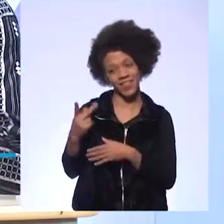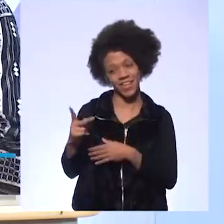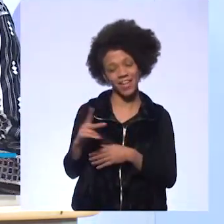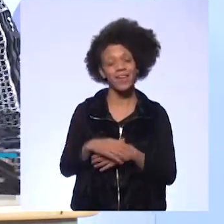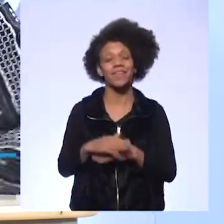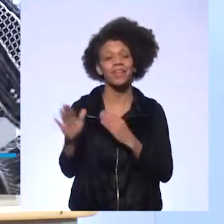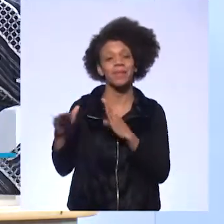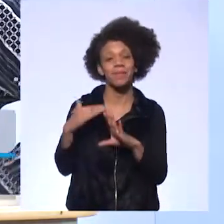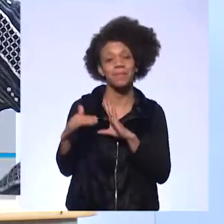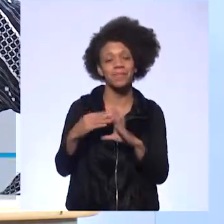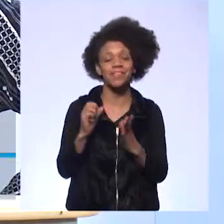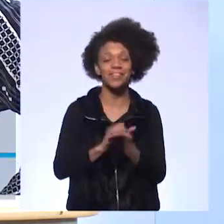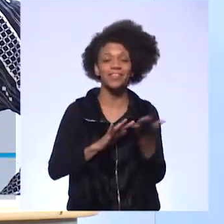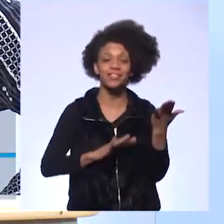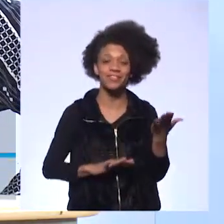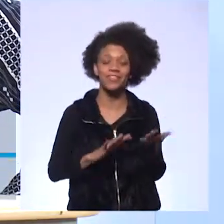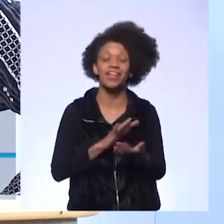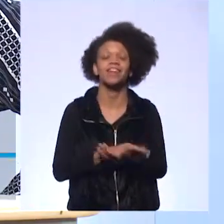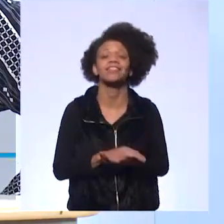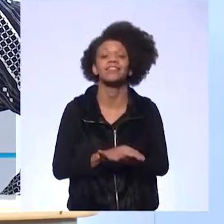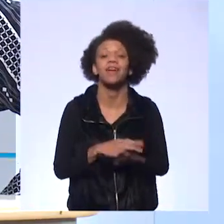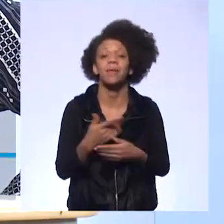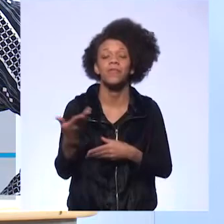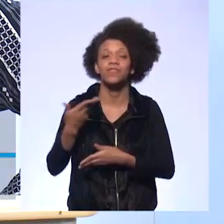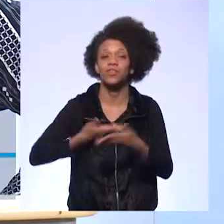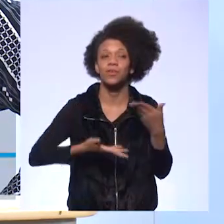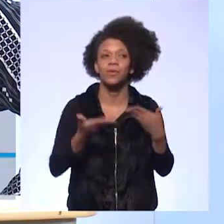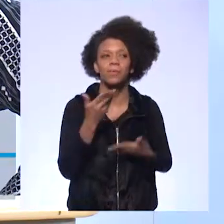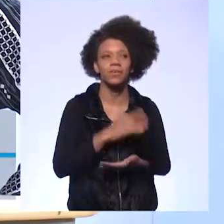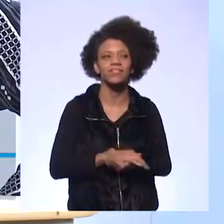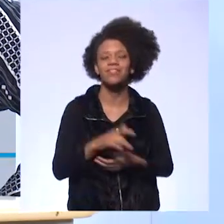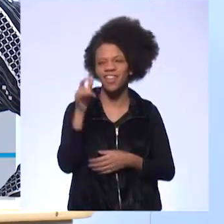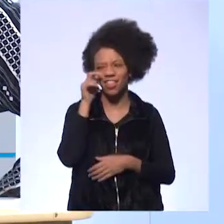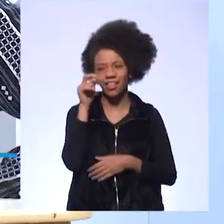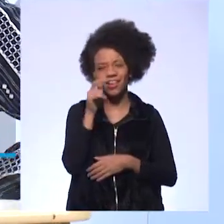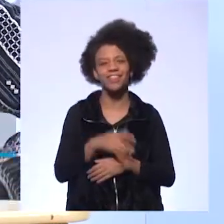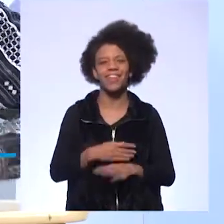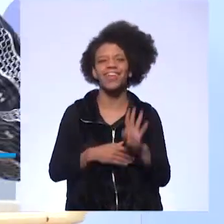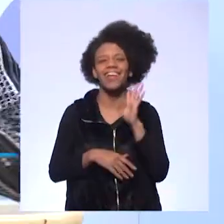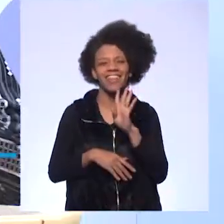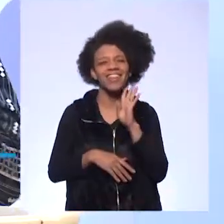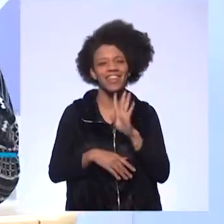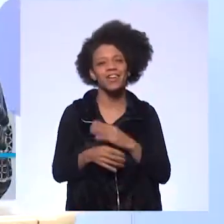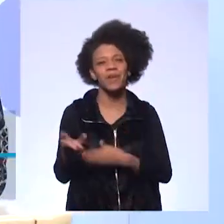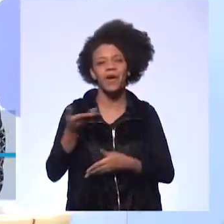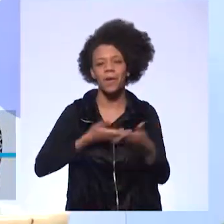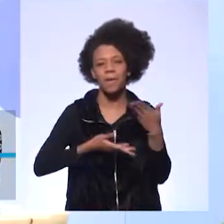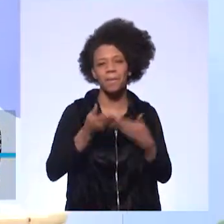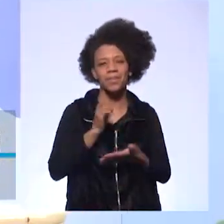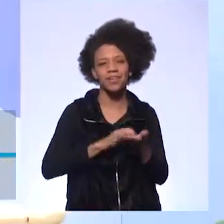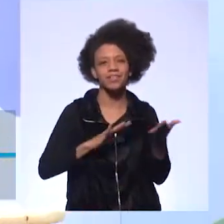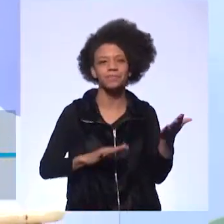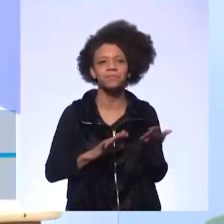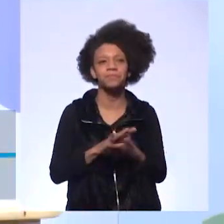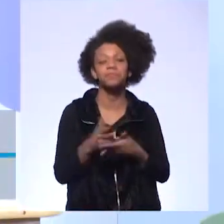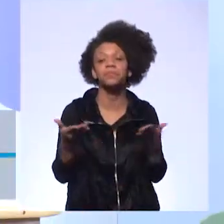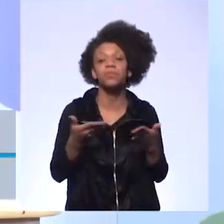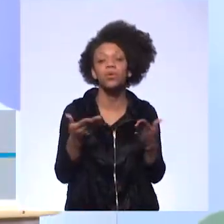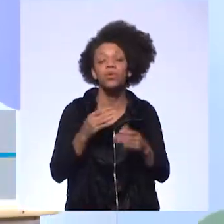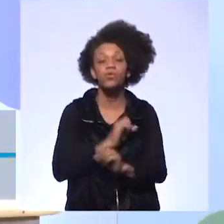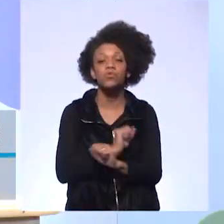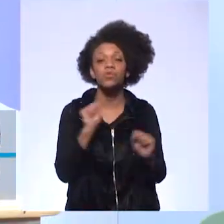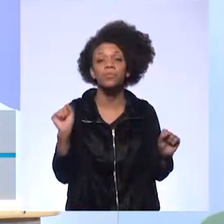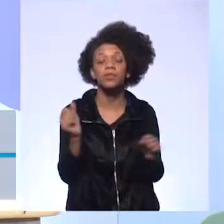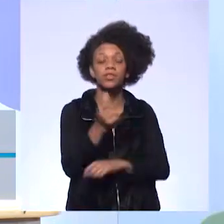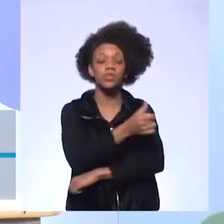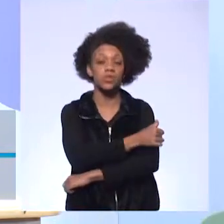mandam atividades, né, para você compartilhar aqui, bem É interessante o legal, processo. nós compartilhamos as atividades. Hoje de manhã, na aula